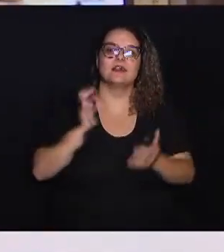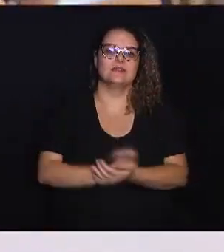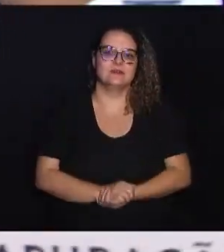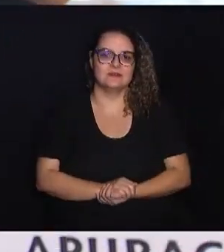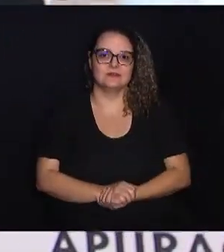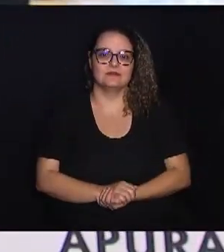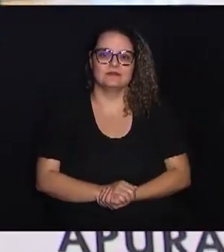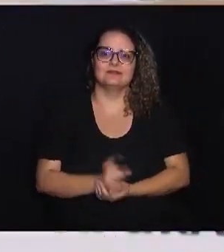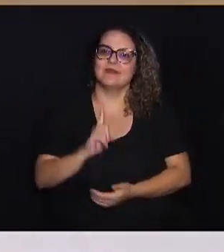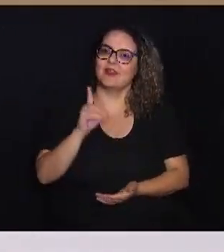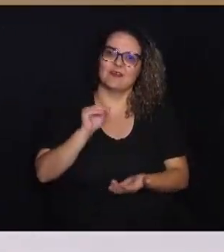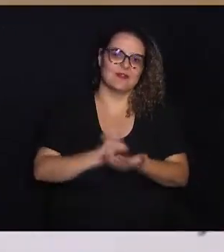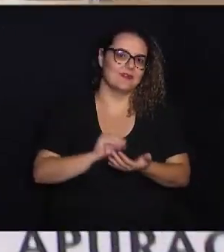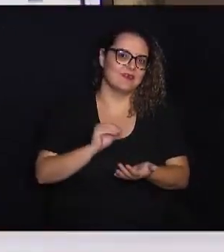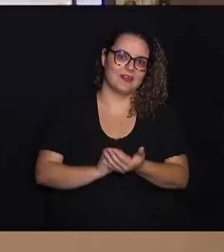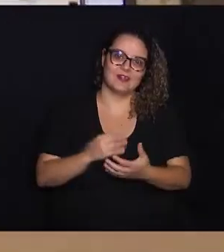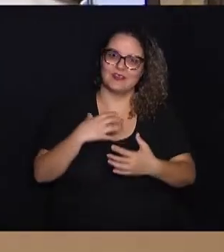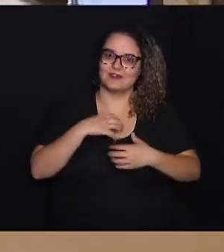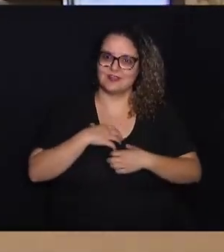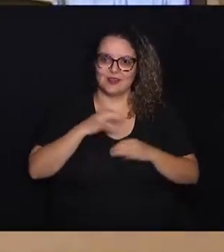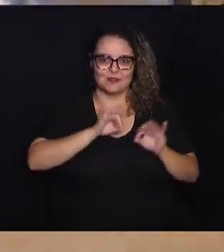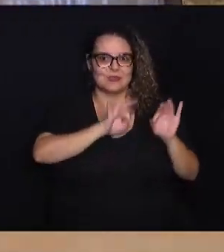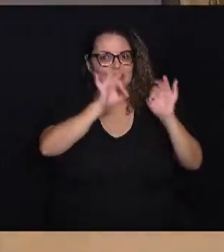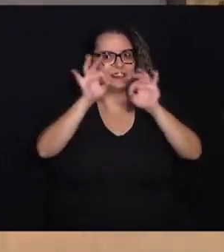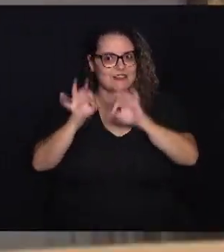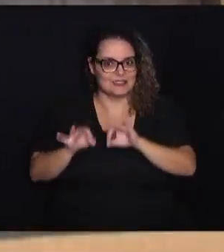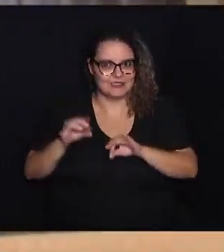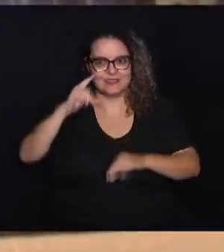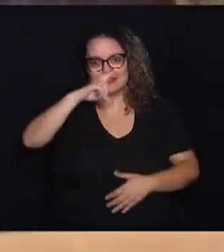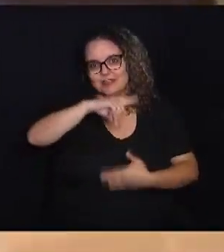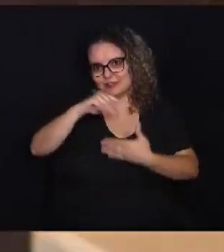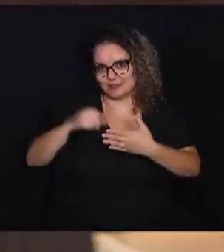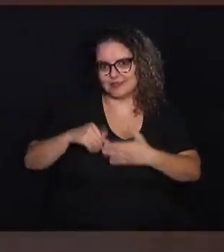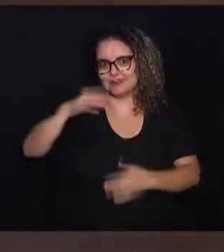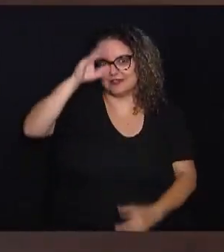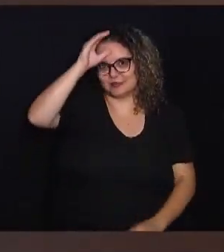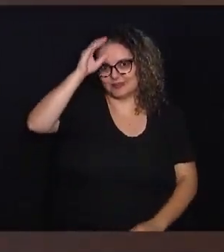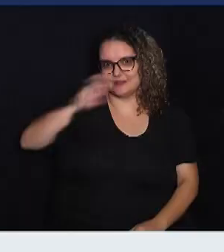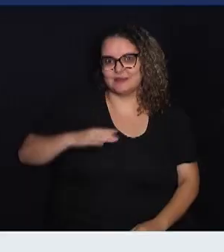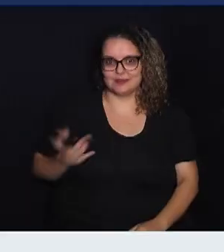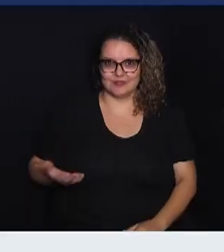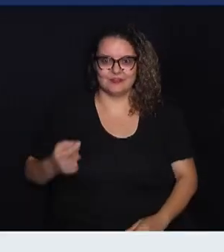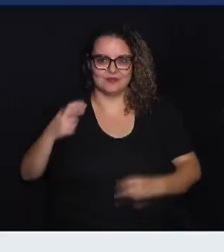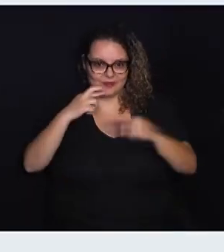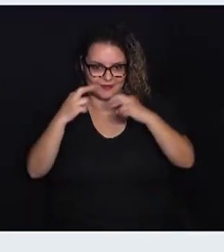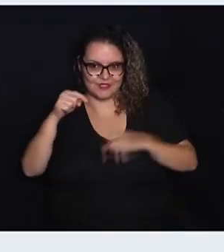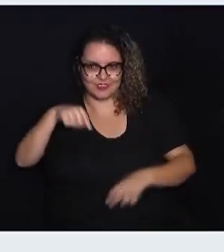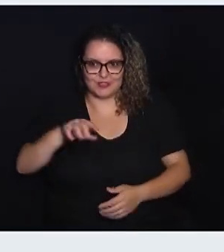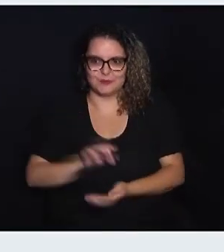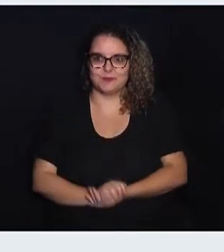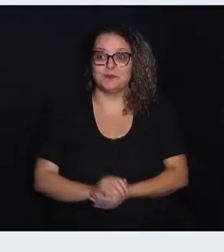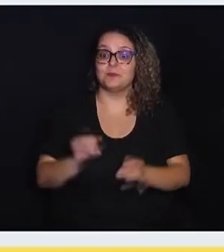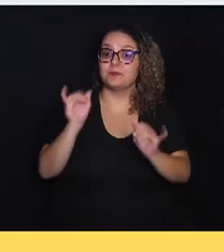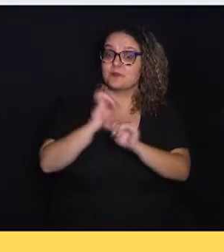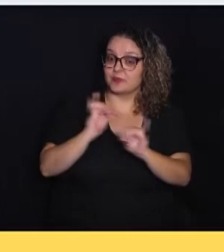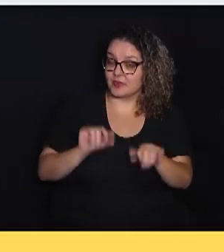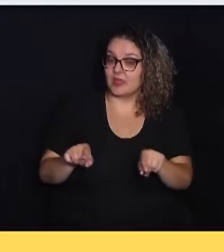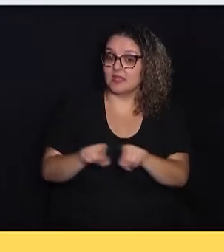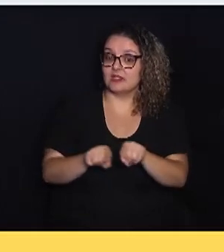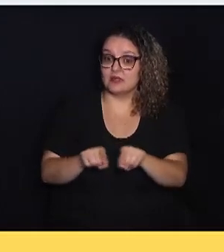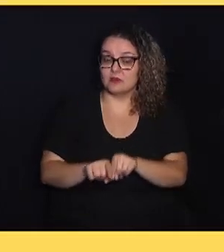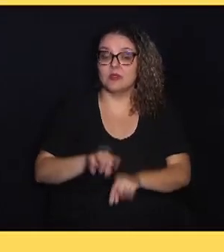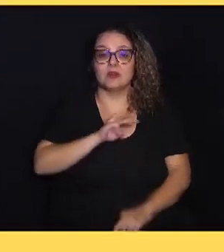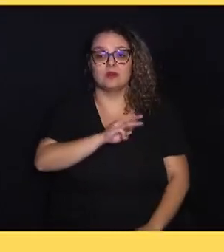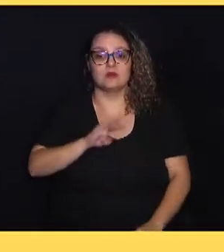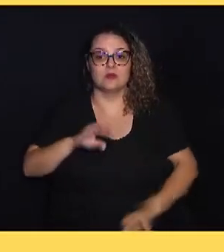vai faltar meios para que o eleitor se informe sobre a apuração aqui em Campinas. A divulgação também é feita no portal